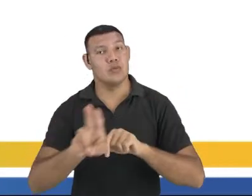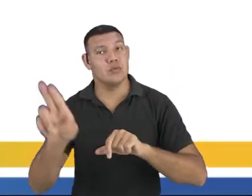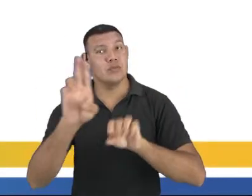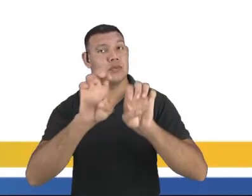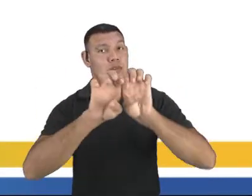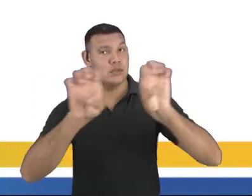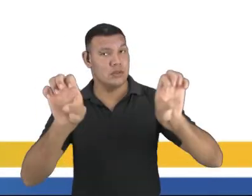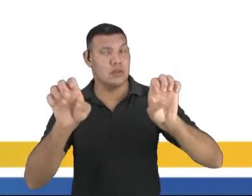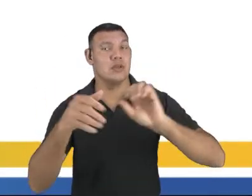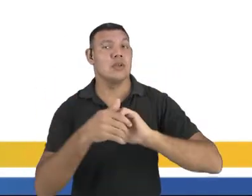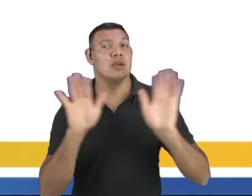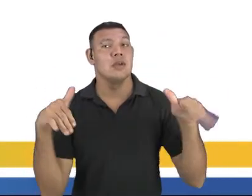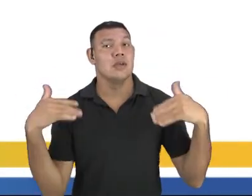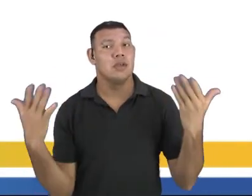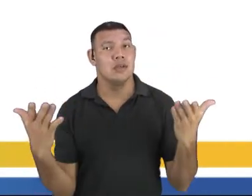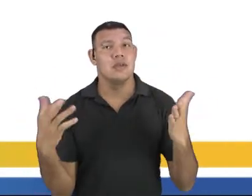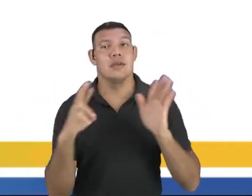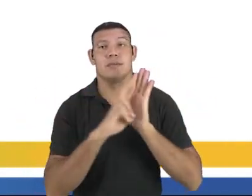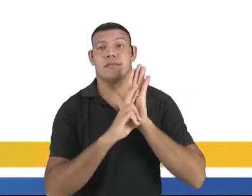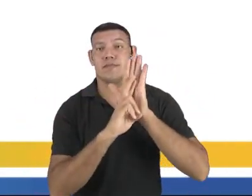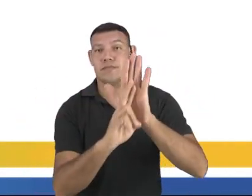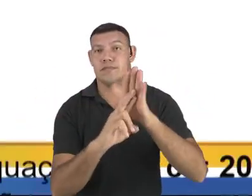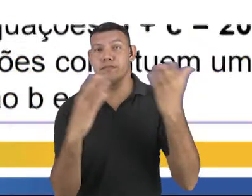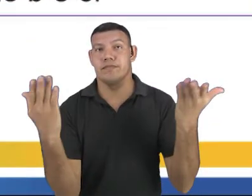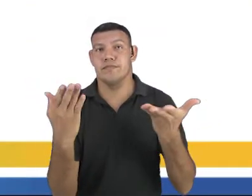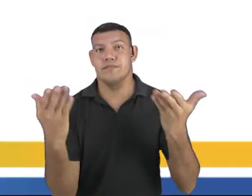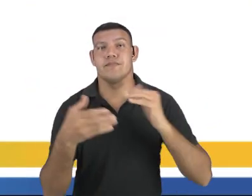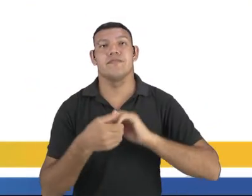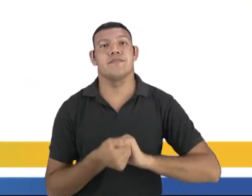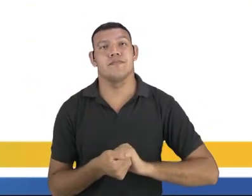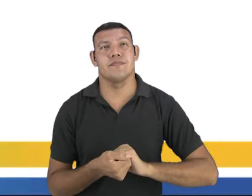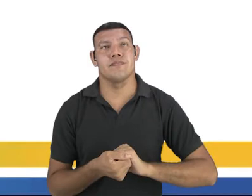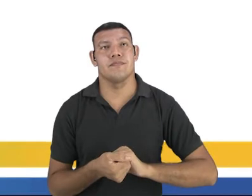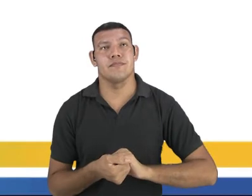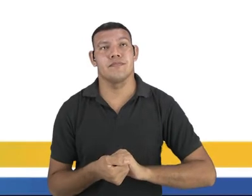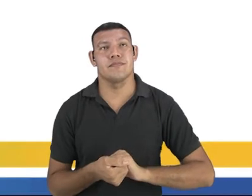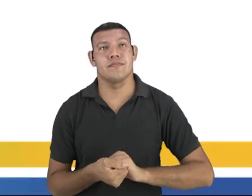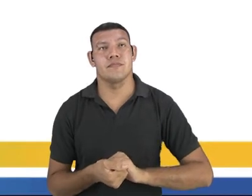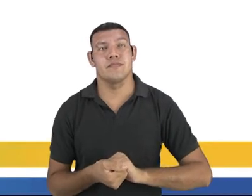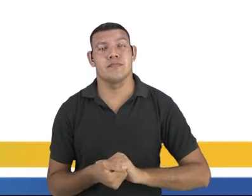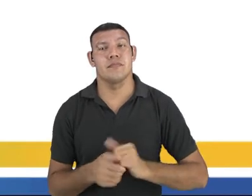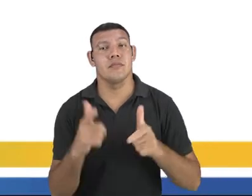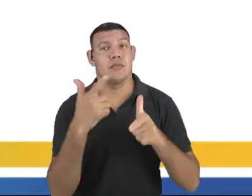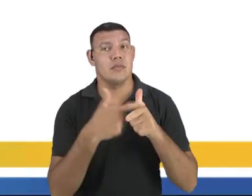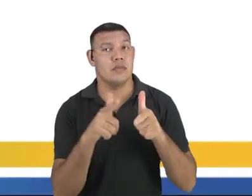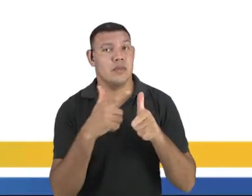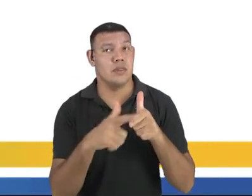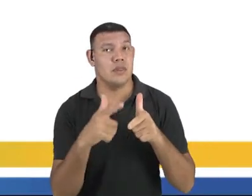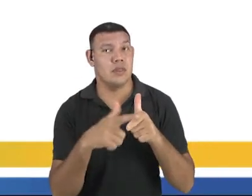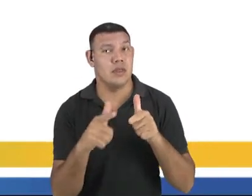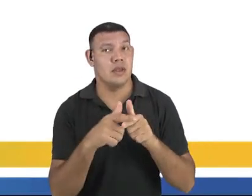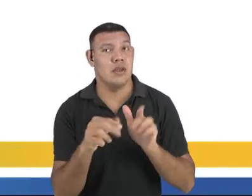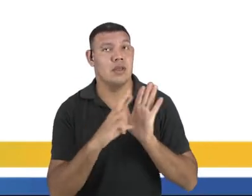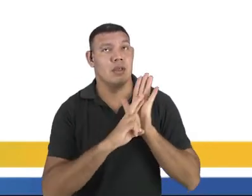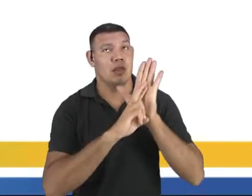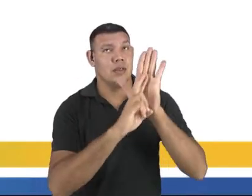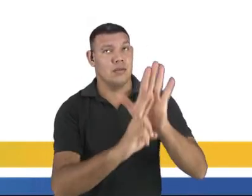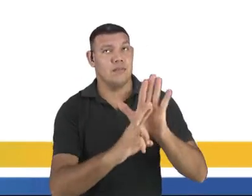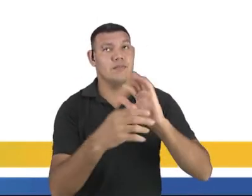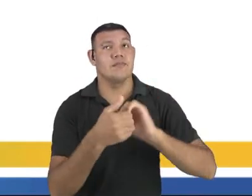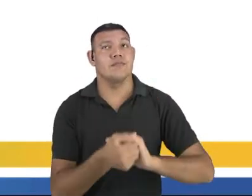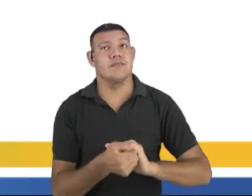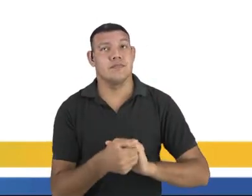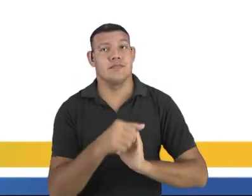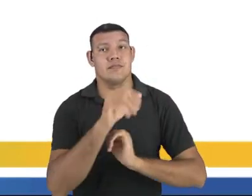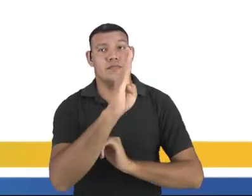Ok então vamos representar isso aqui olha vamos situação problema pode ser representada por